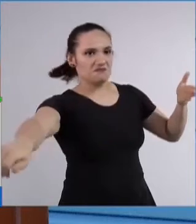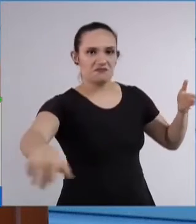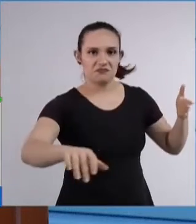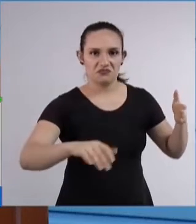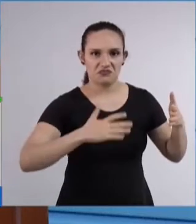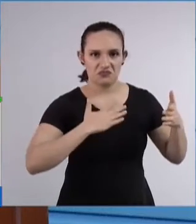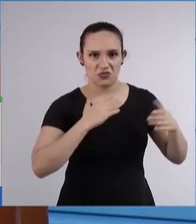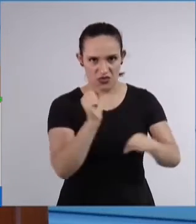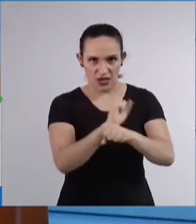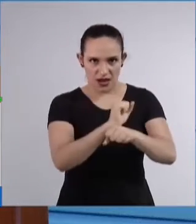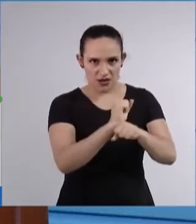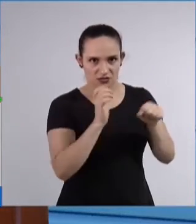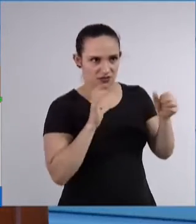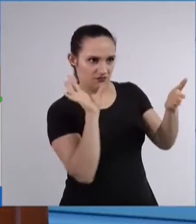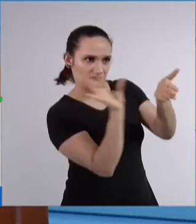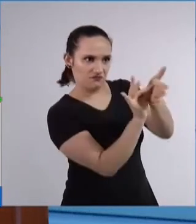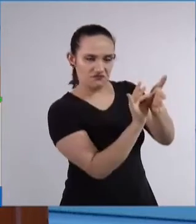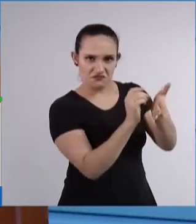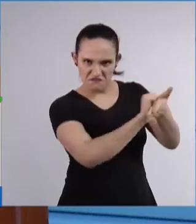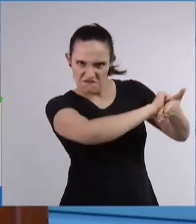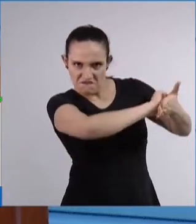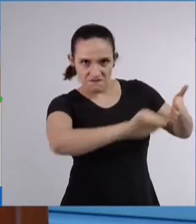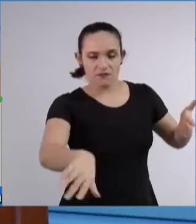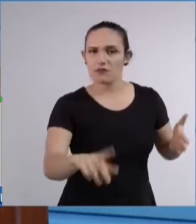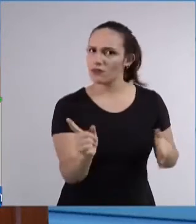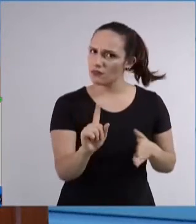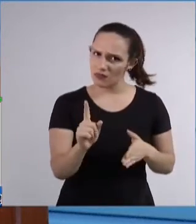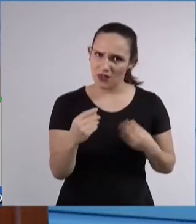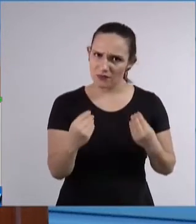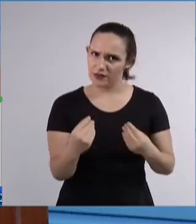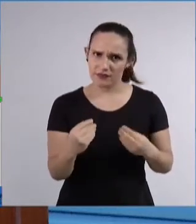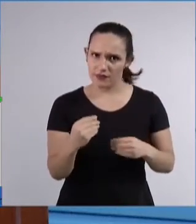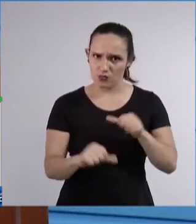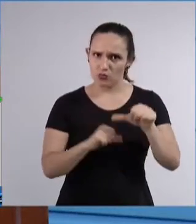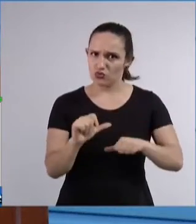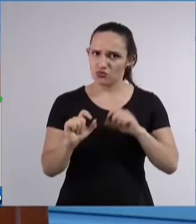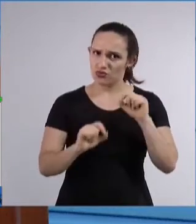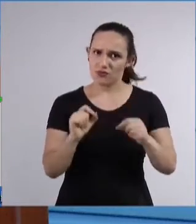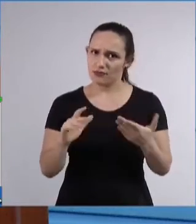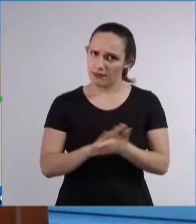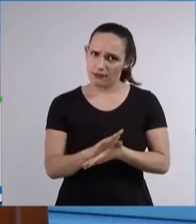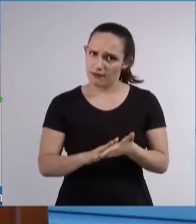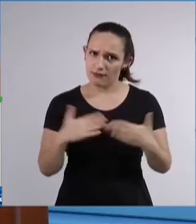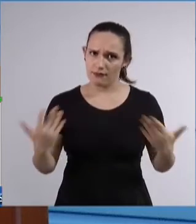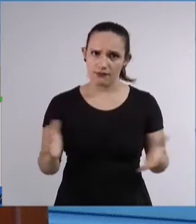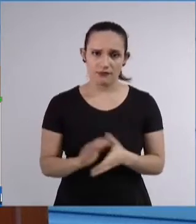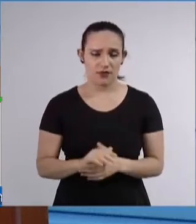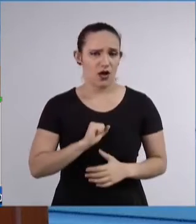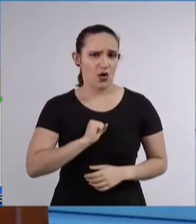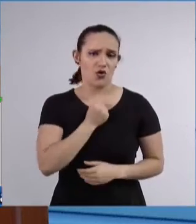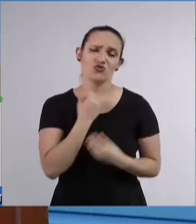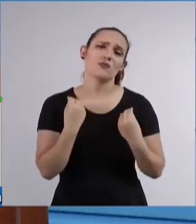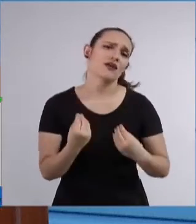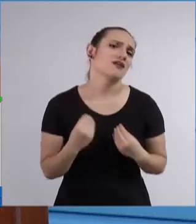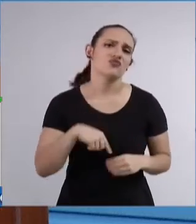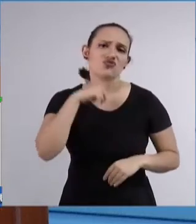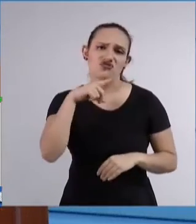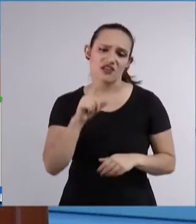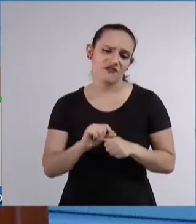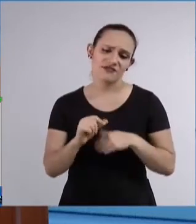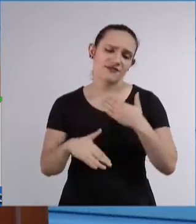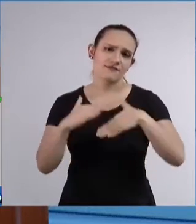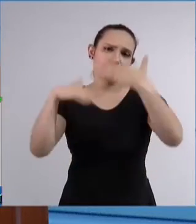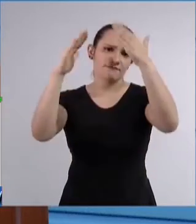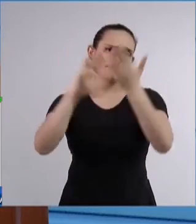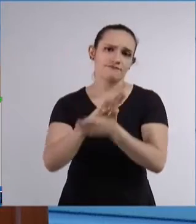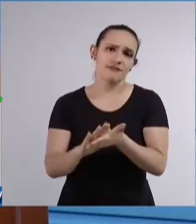vai acrescentar alguma coisa no processo de construção do desenvolvimento, absolutamente. Com ódio não se constrói, o